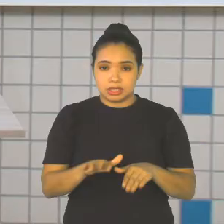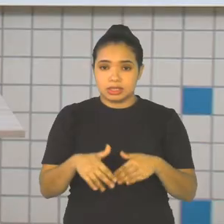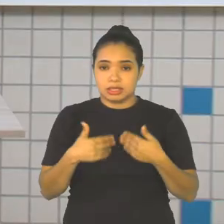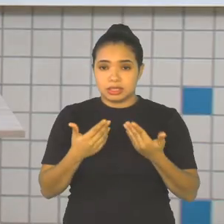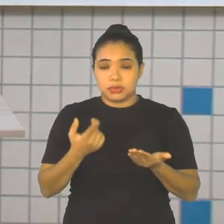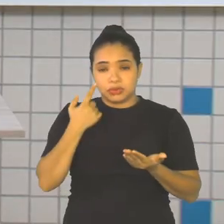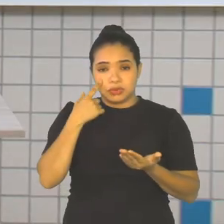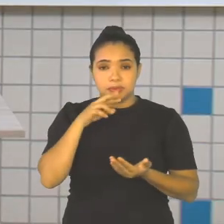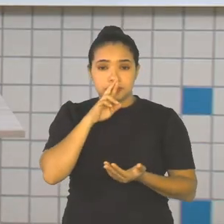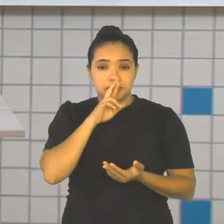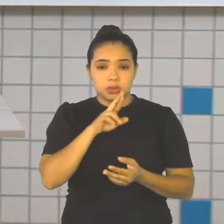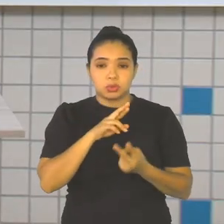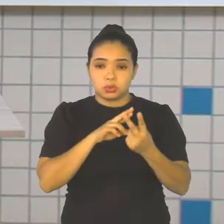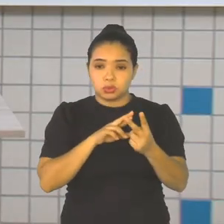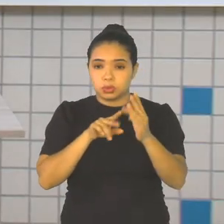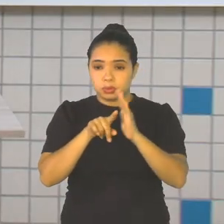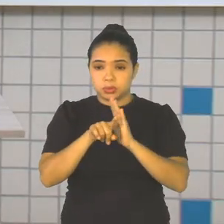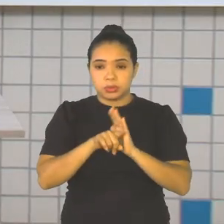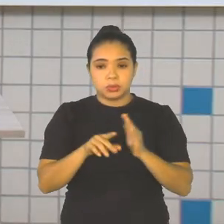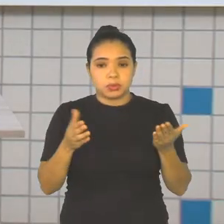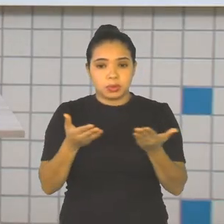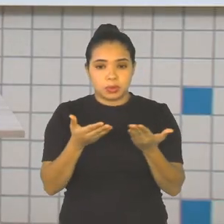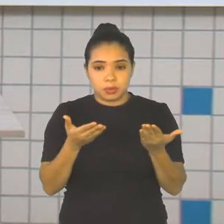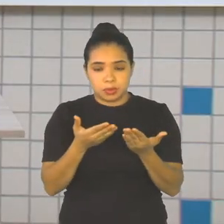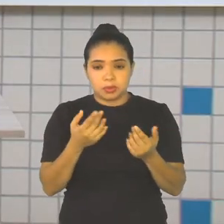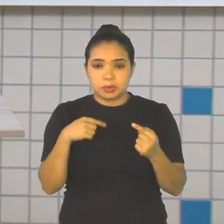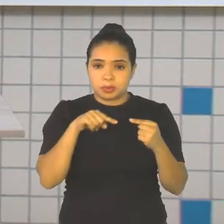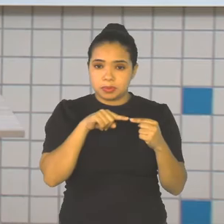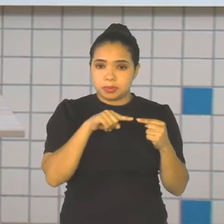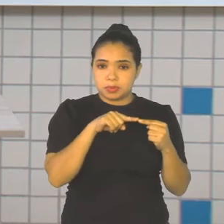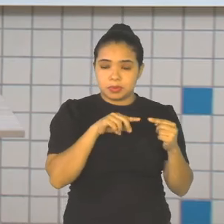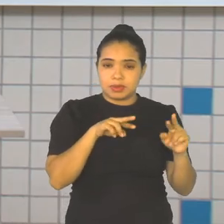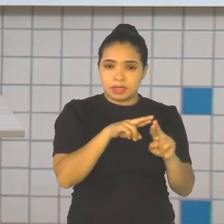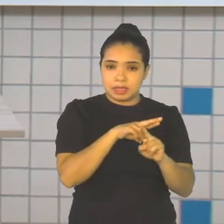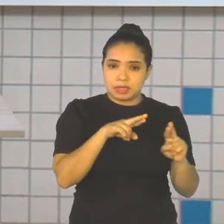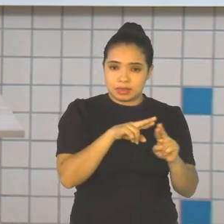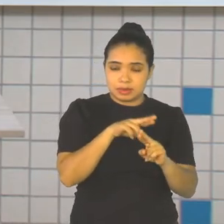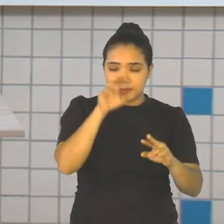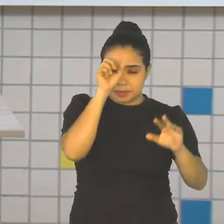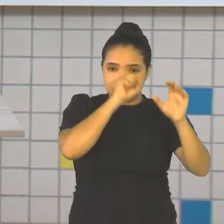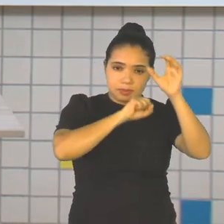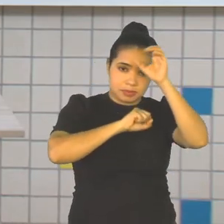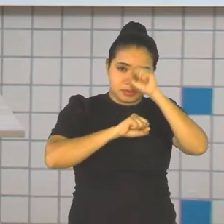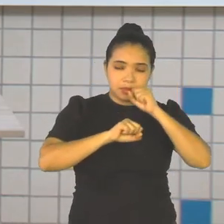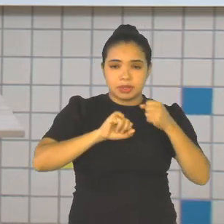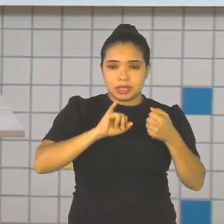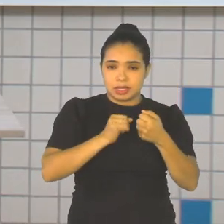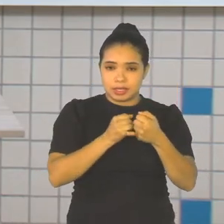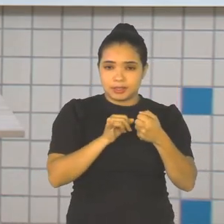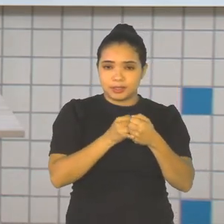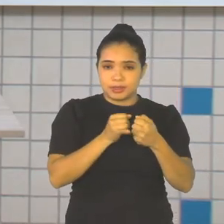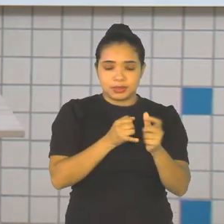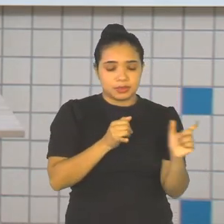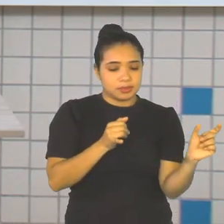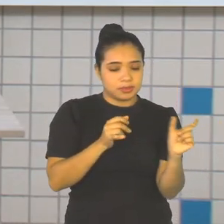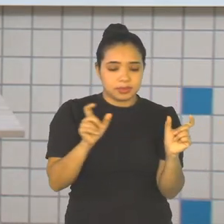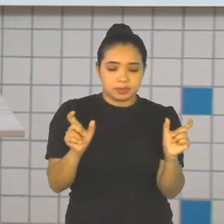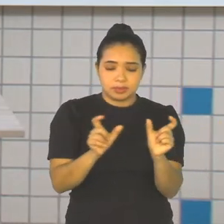vamos responder 2 questões agora relacionadas a esse aprendizado do adjetivo para a gente